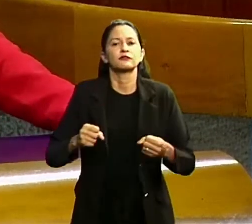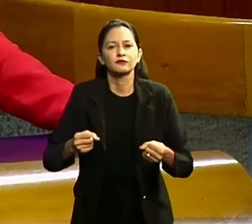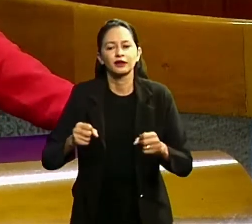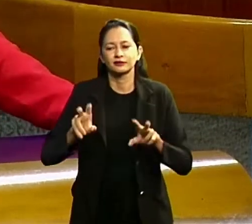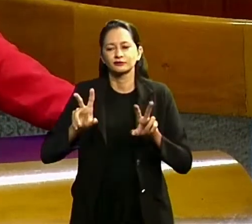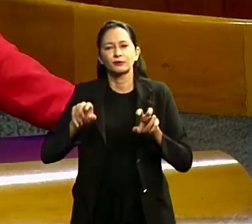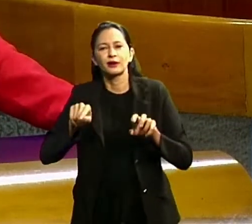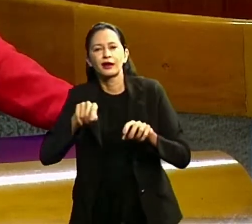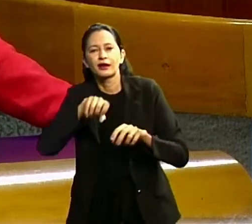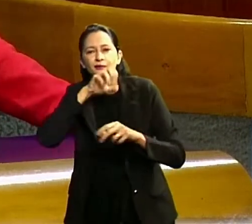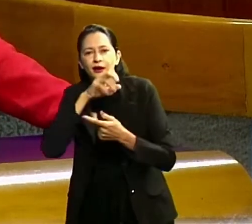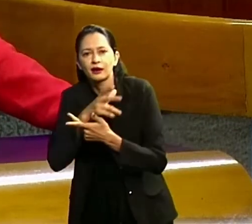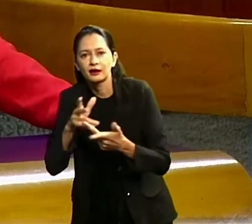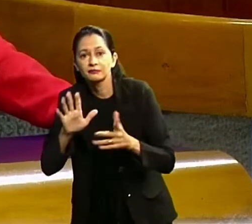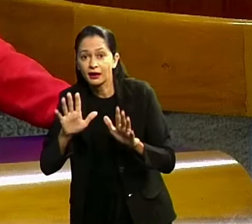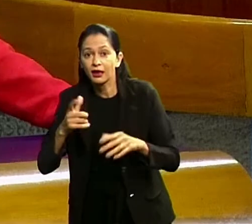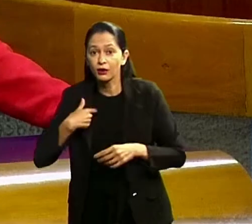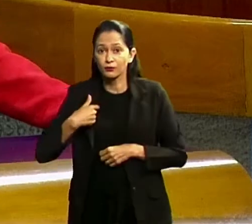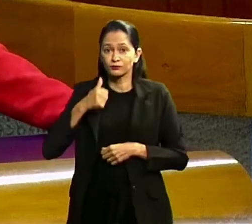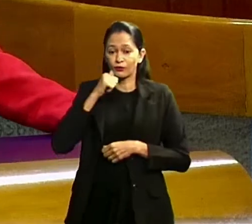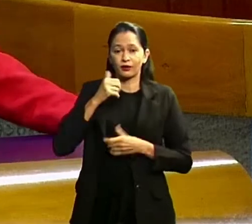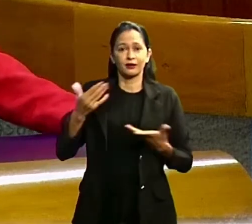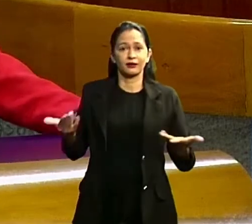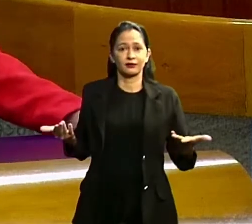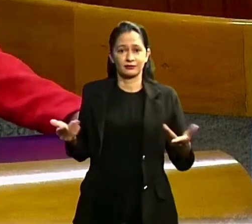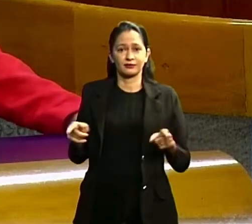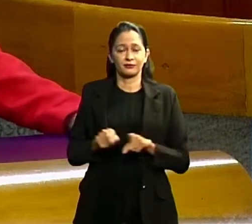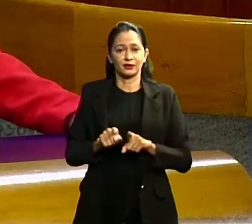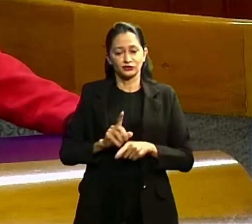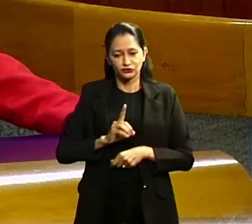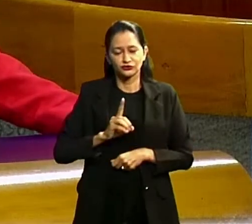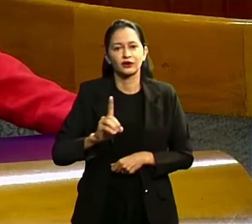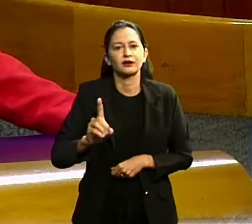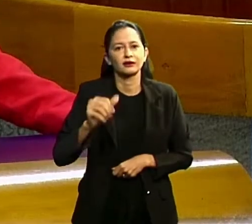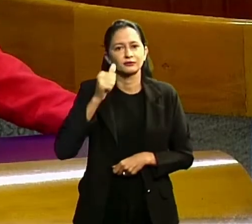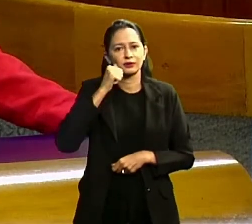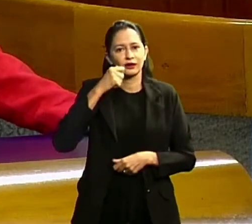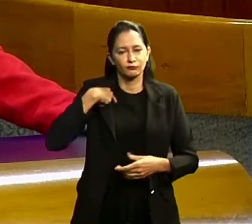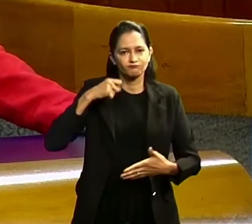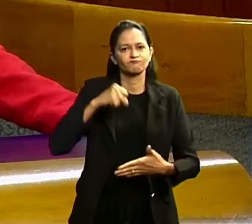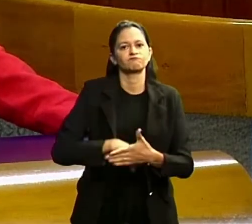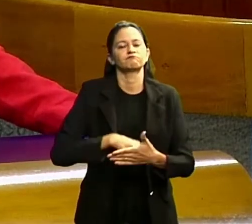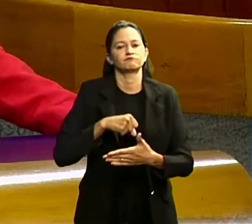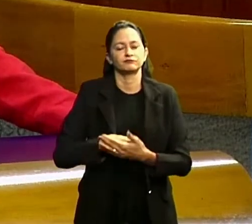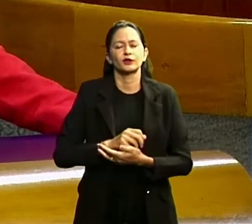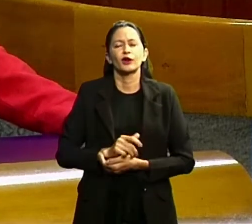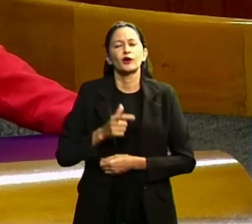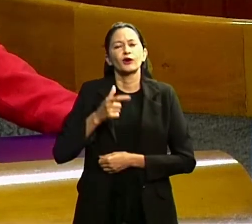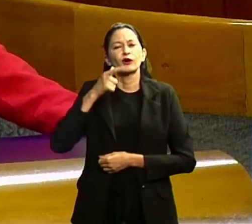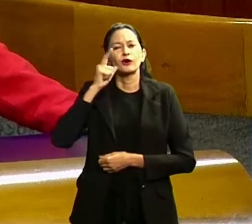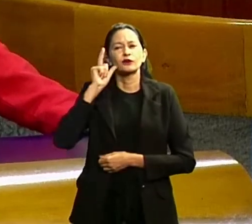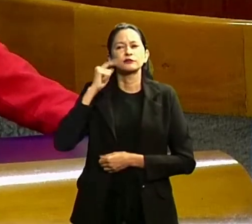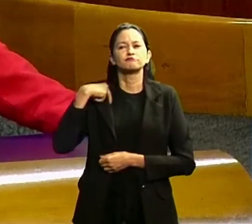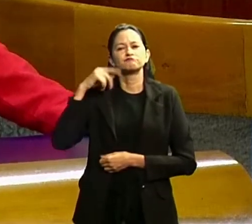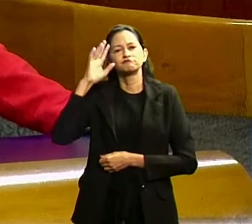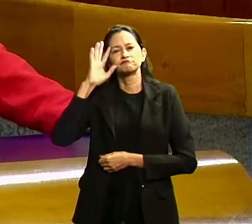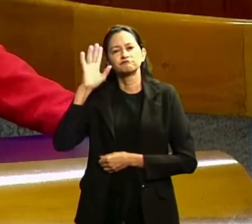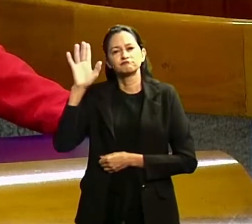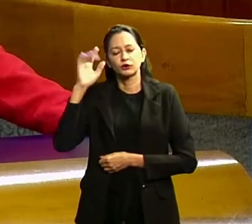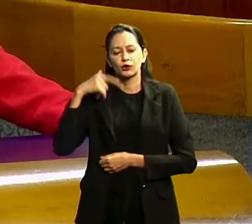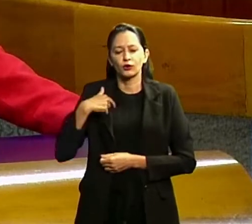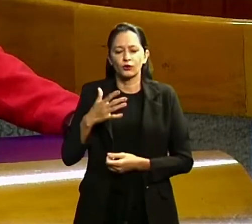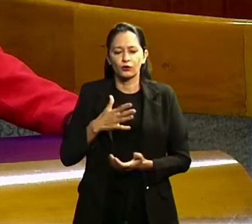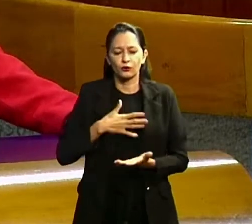mulher. E ontem eu estava pensando muito nisso, vereador Anselmo. Eu sou uma pessoa que gosto muito de